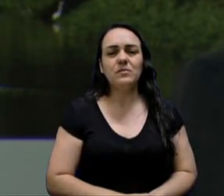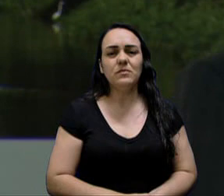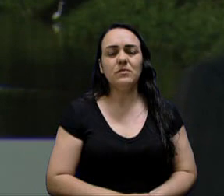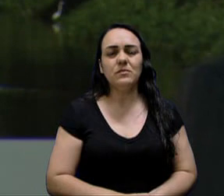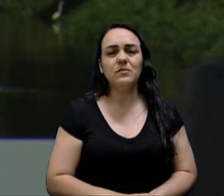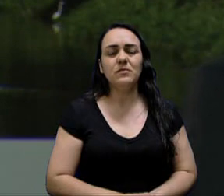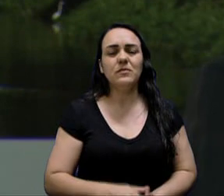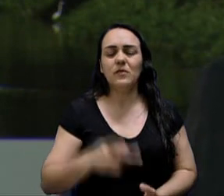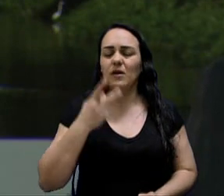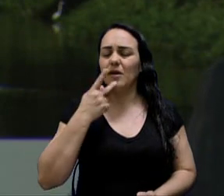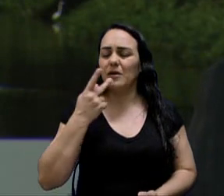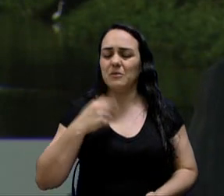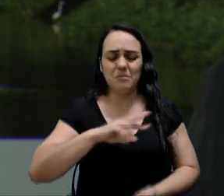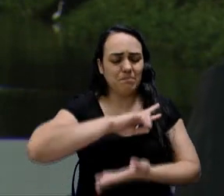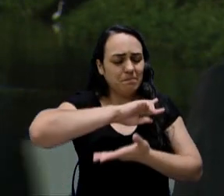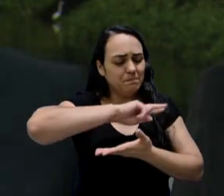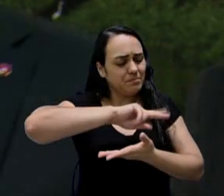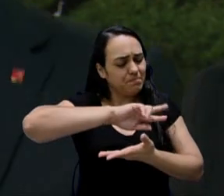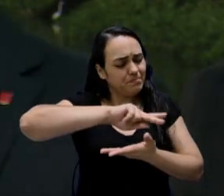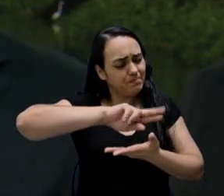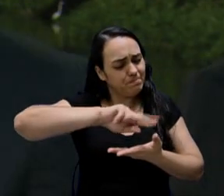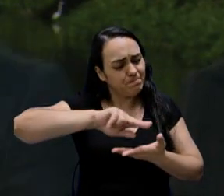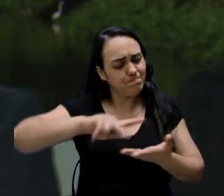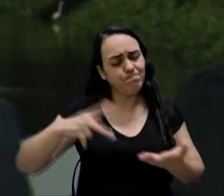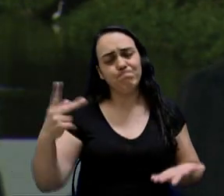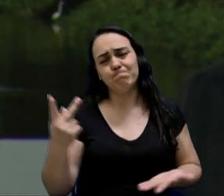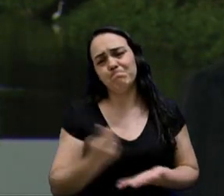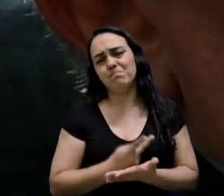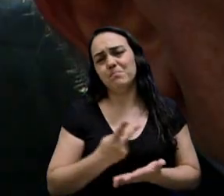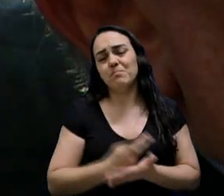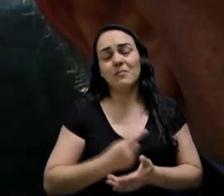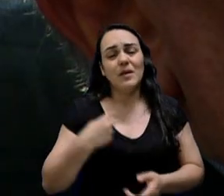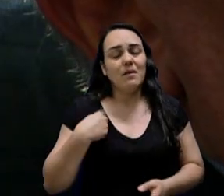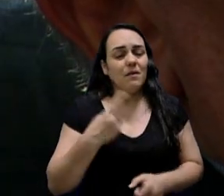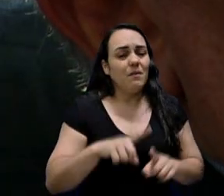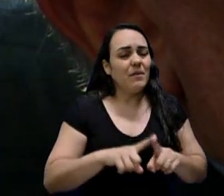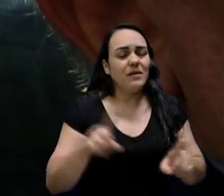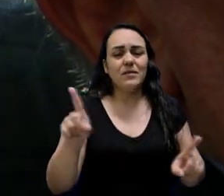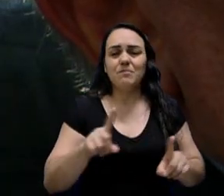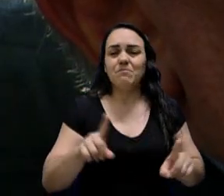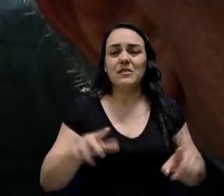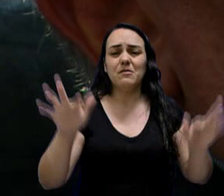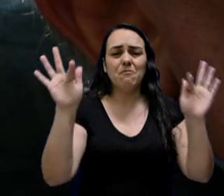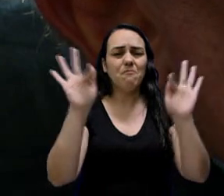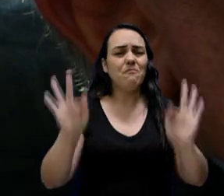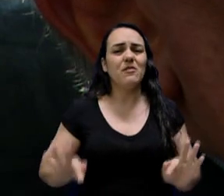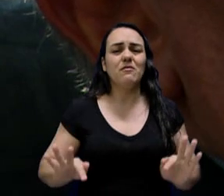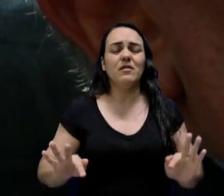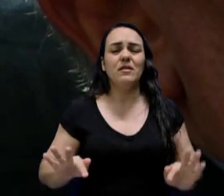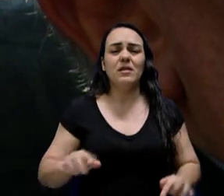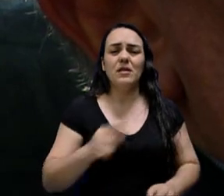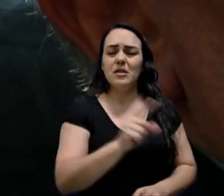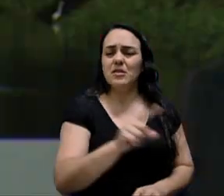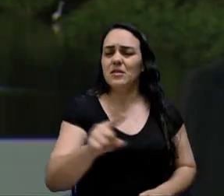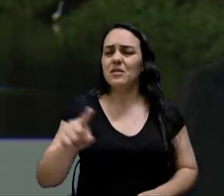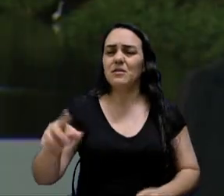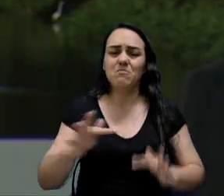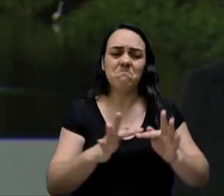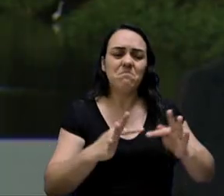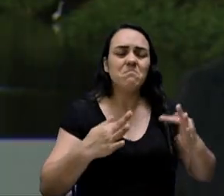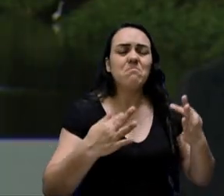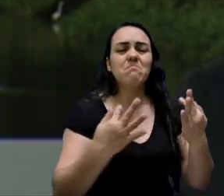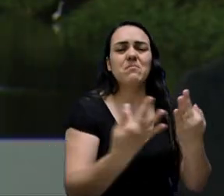Possuo incontáveis falhas e defeitos, mas não consigo ser feliz ou estar bem se algum membro da minha